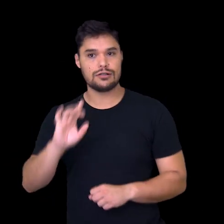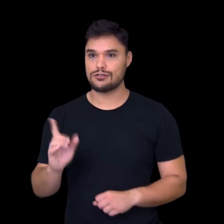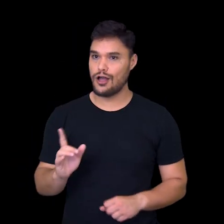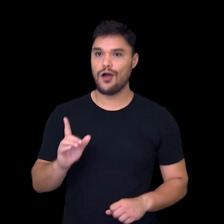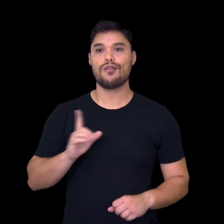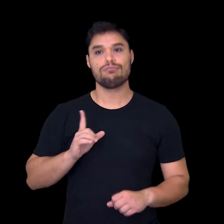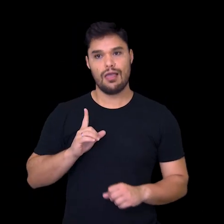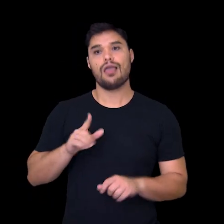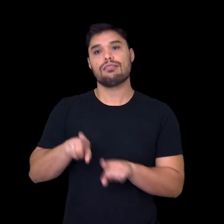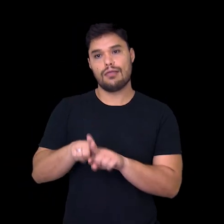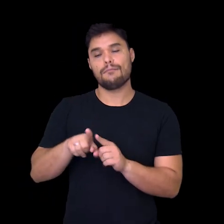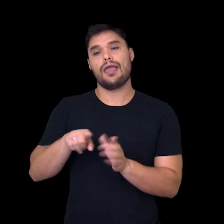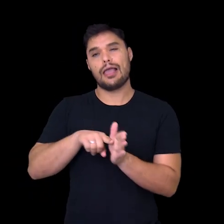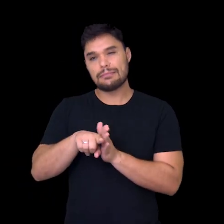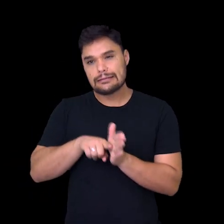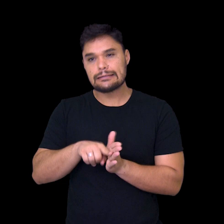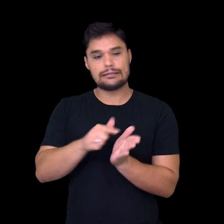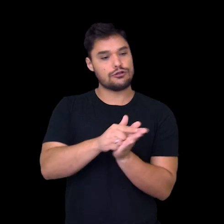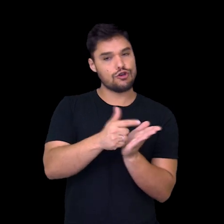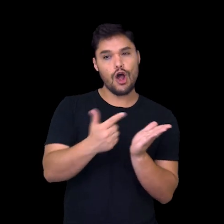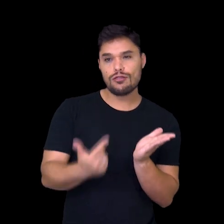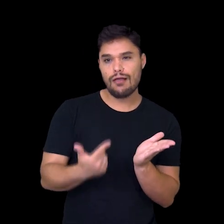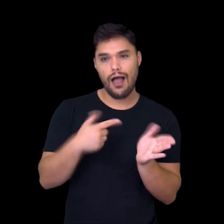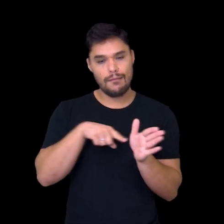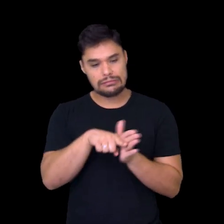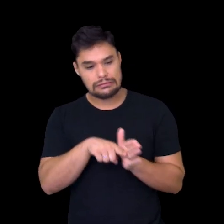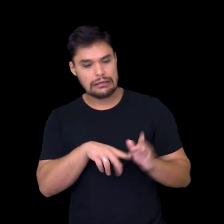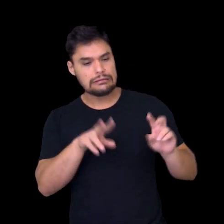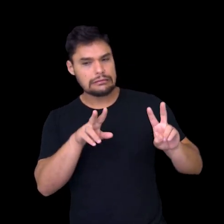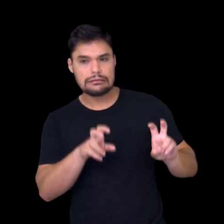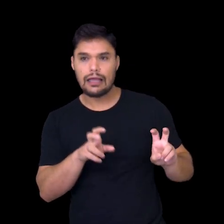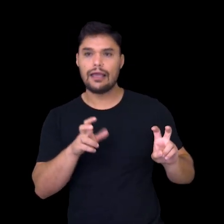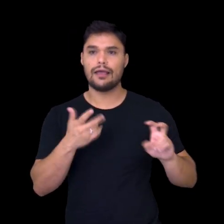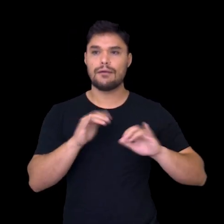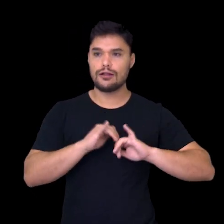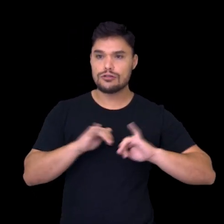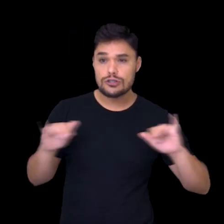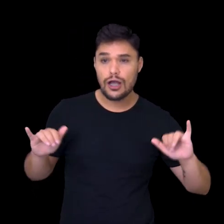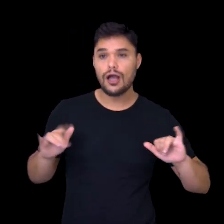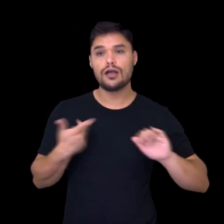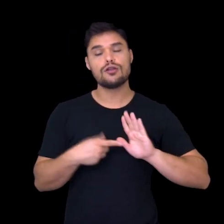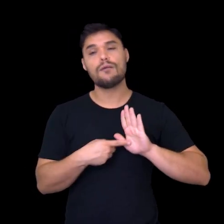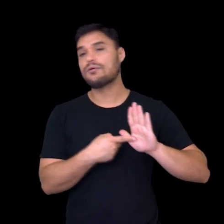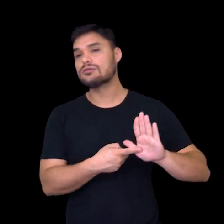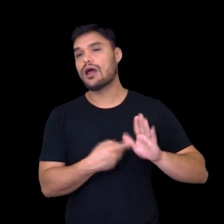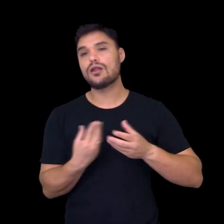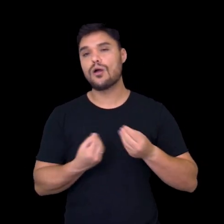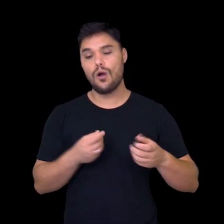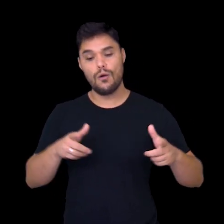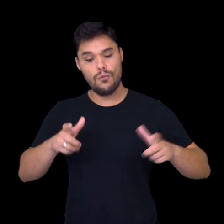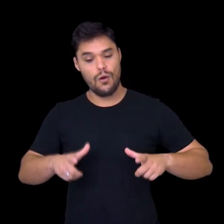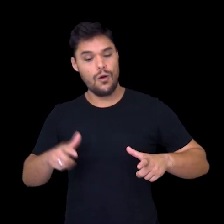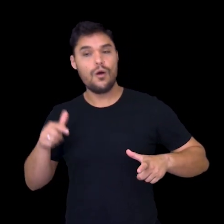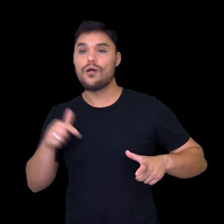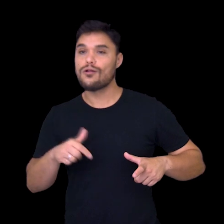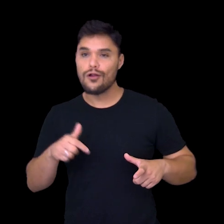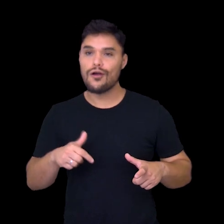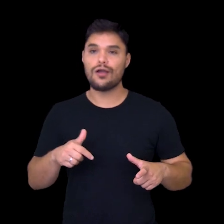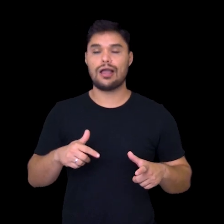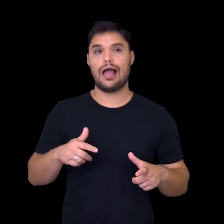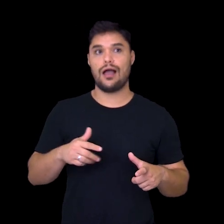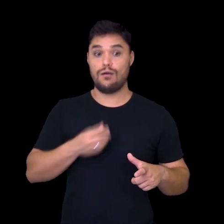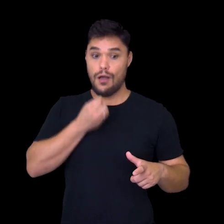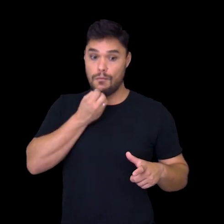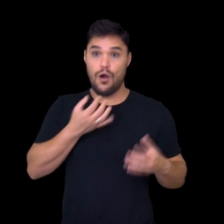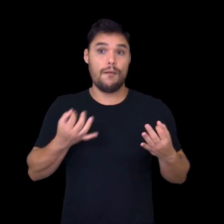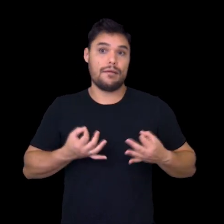que está produzindo jornais e pesquisando sobre o tema e anunciando e indicando como esse local era